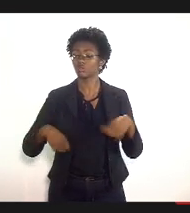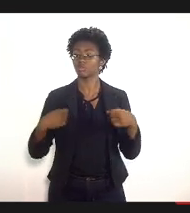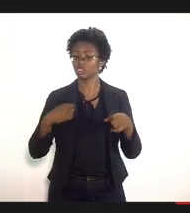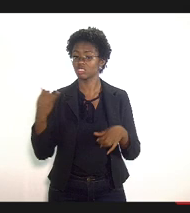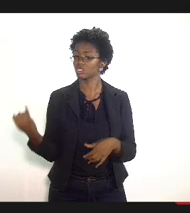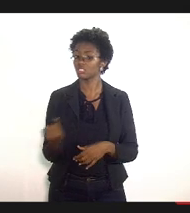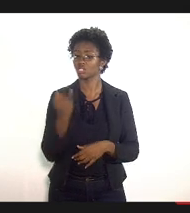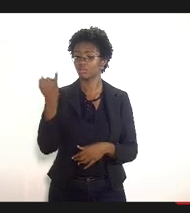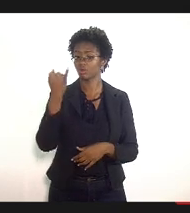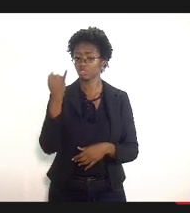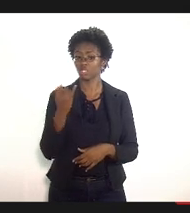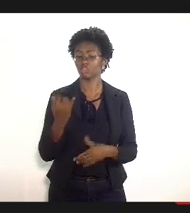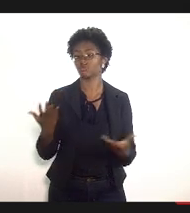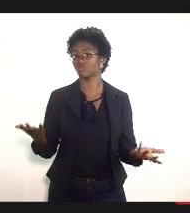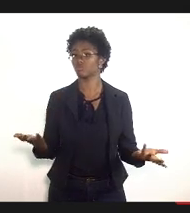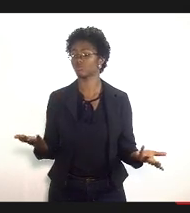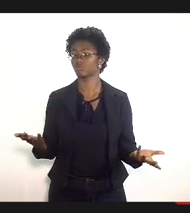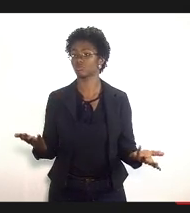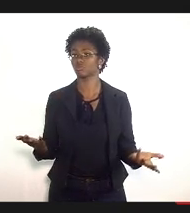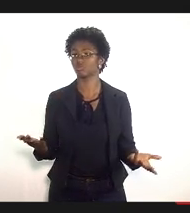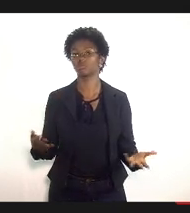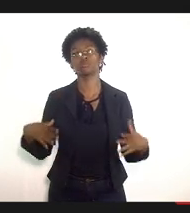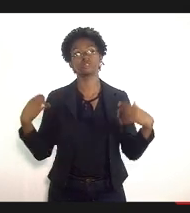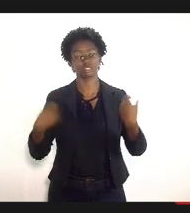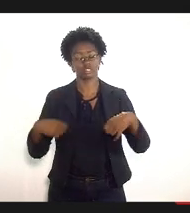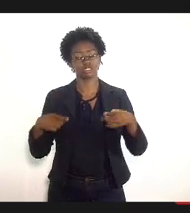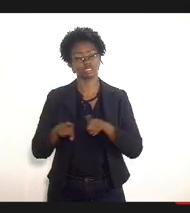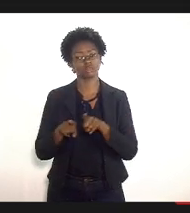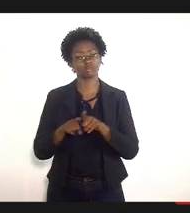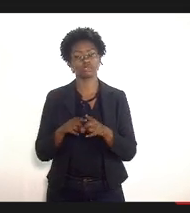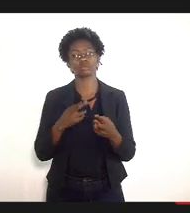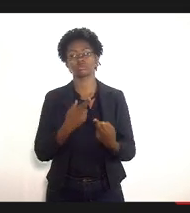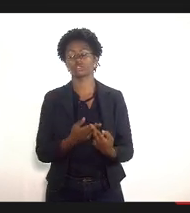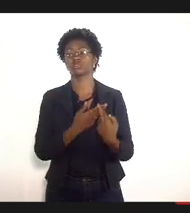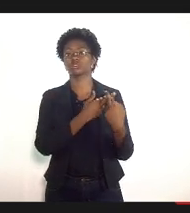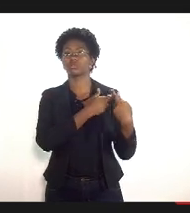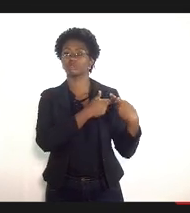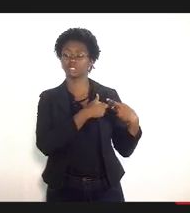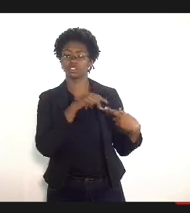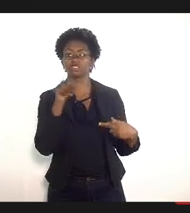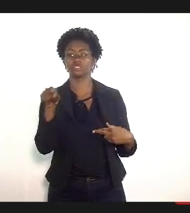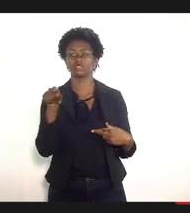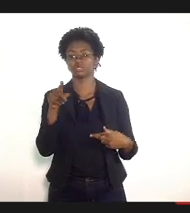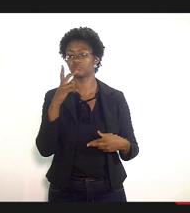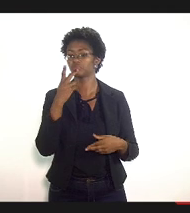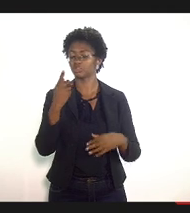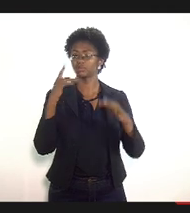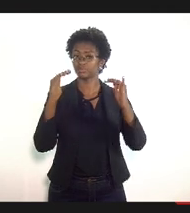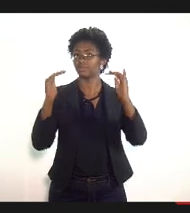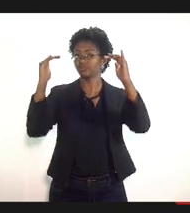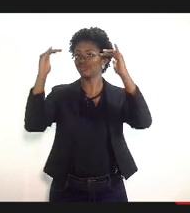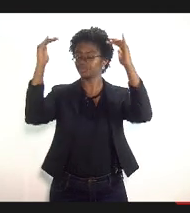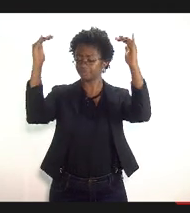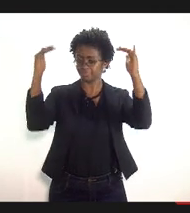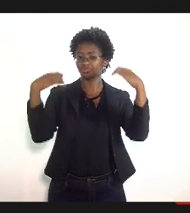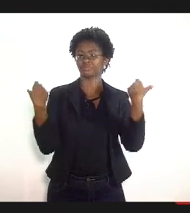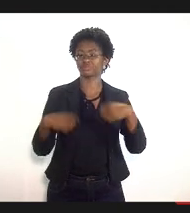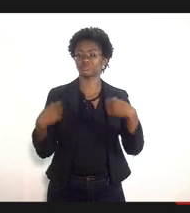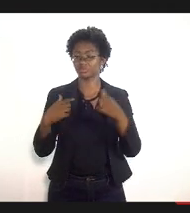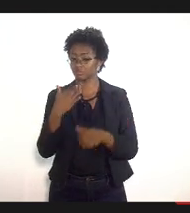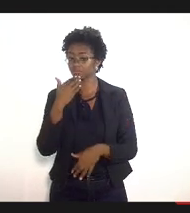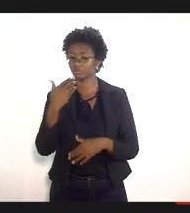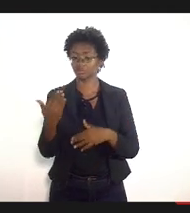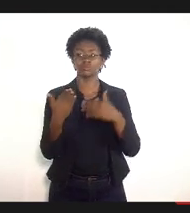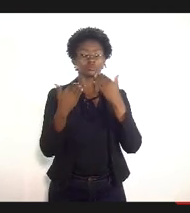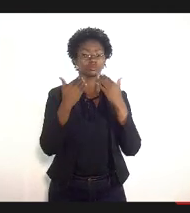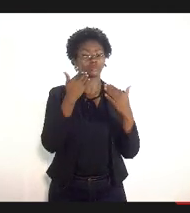pela rede federal. Então, existe também responsabilização em relação à superintendência também, que deva ser cobrado,